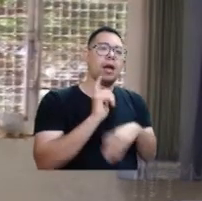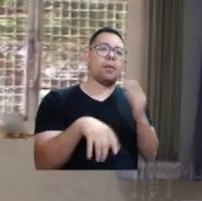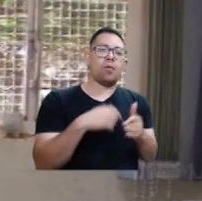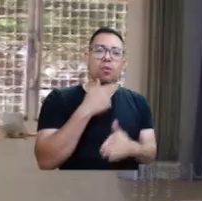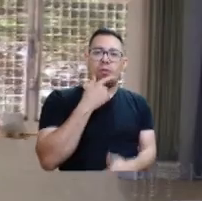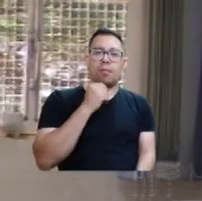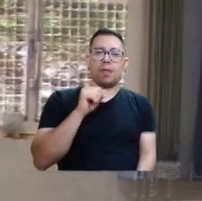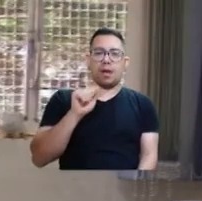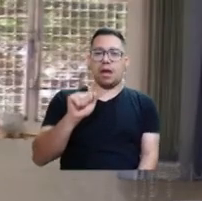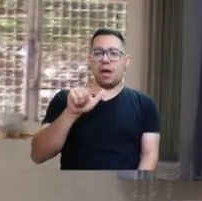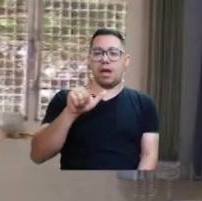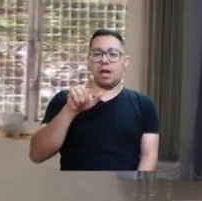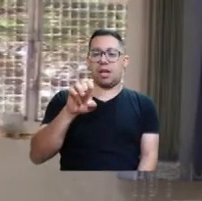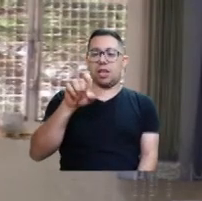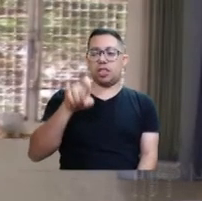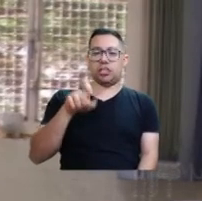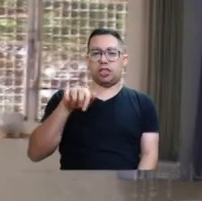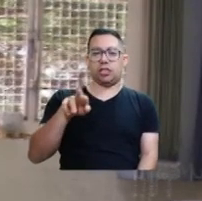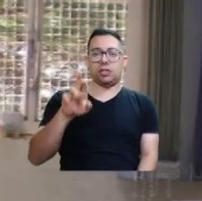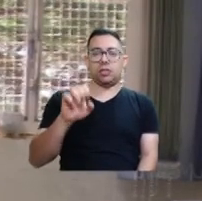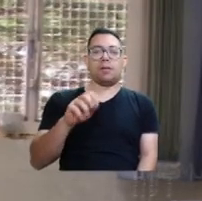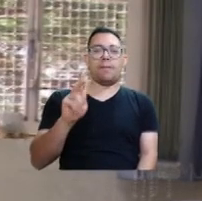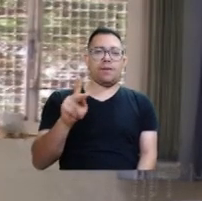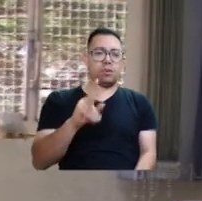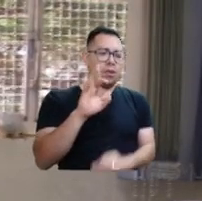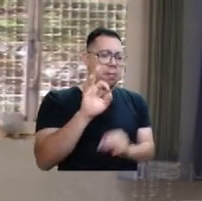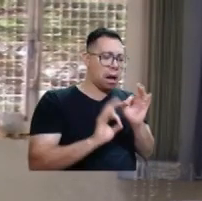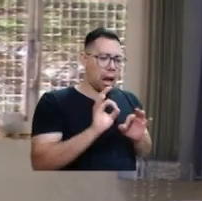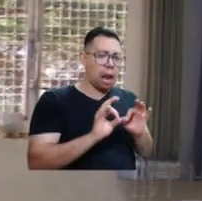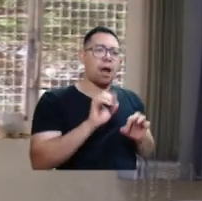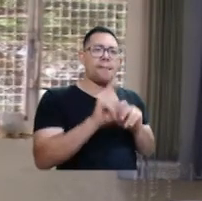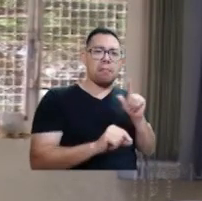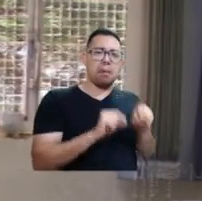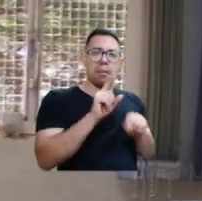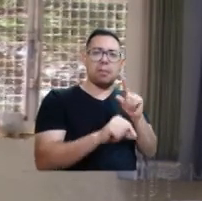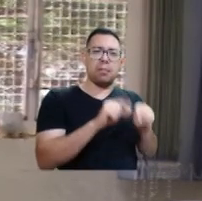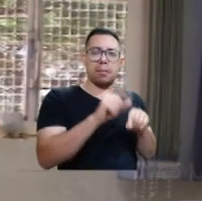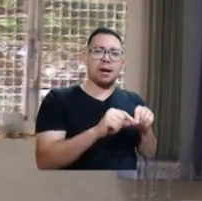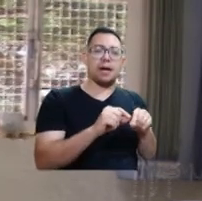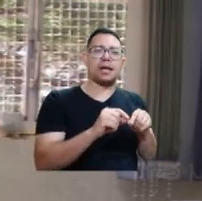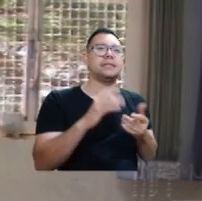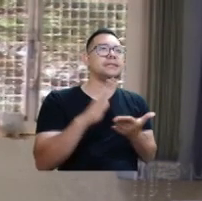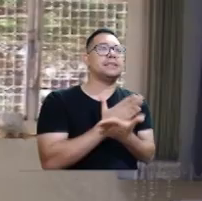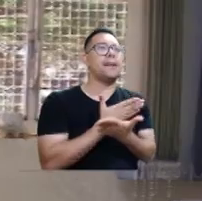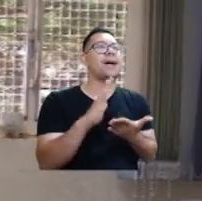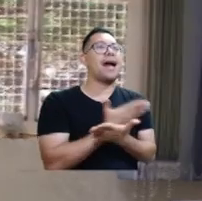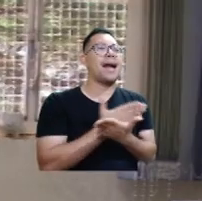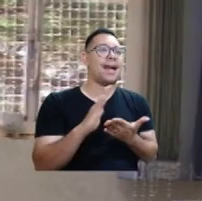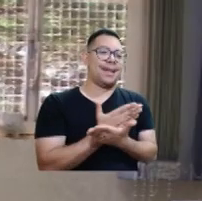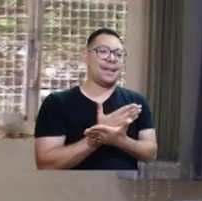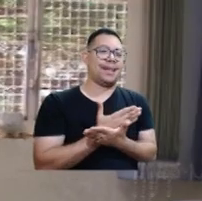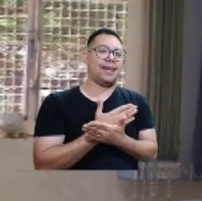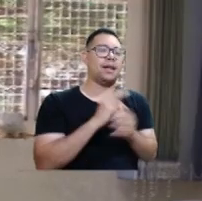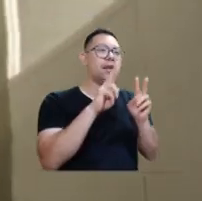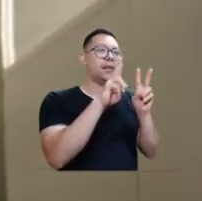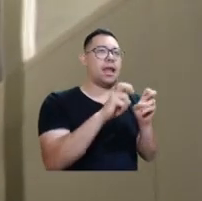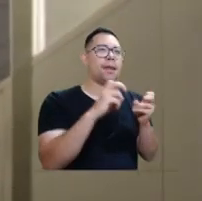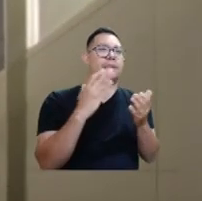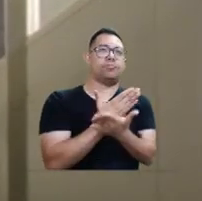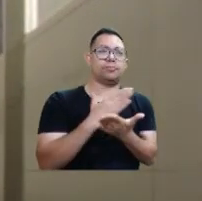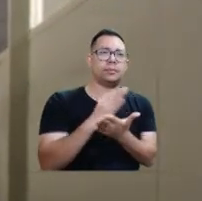tempo encaixotado. Depois o professor Alexandre faz a triagem, acho que junto com o professor Mauro, do LabArtes, e alguns alunos,